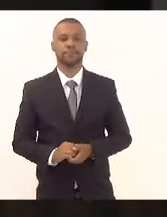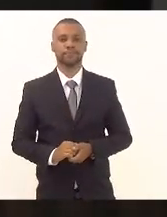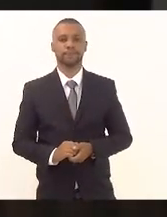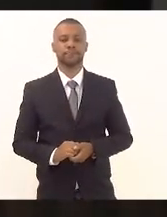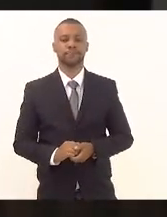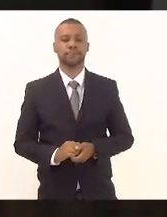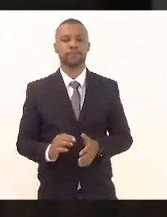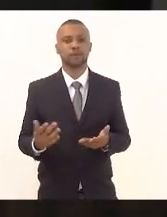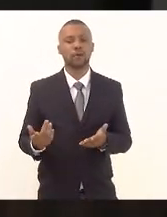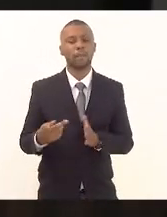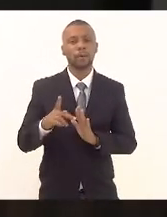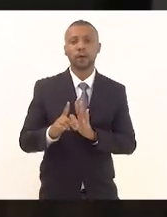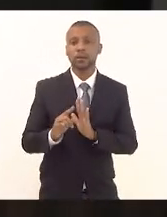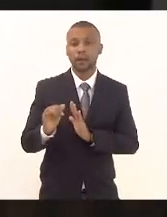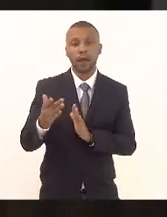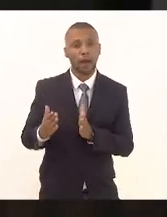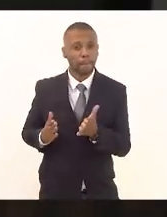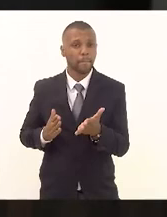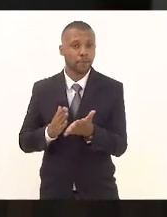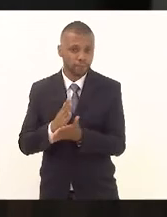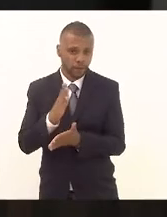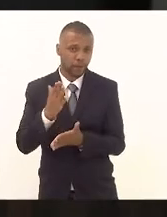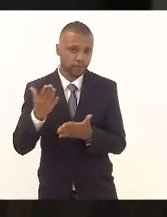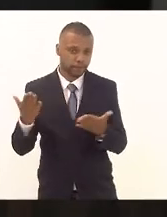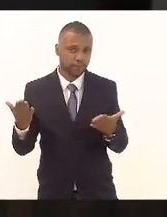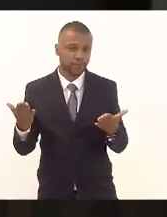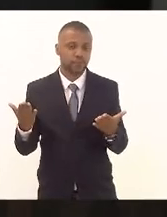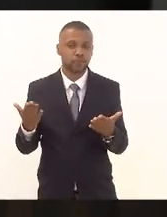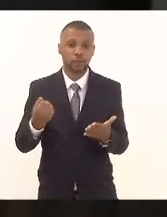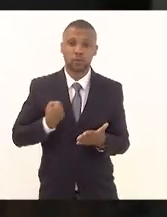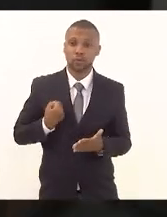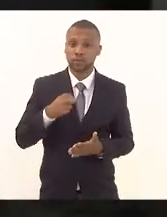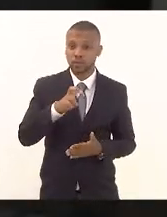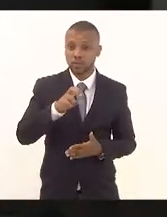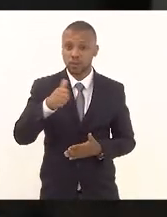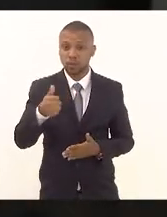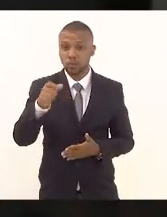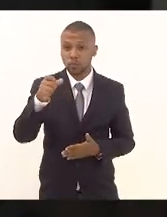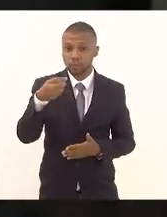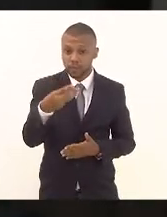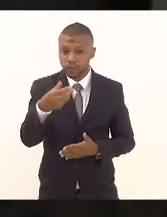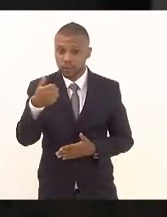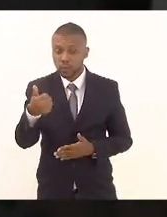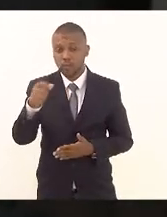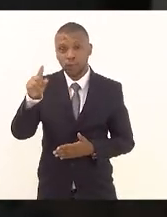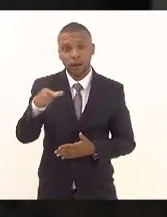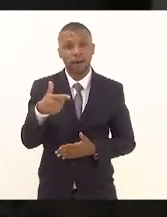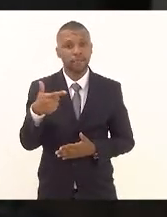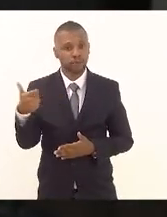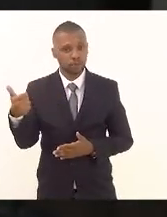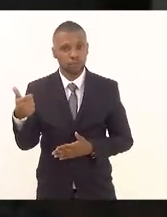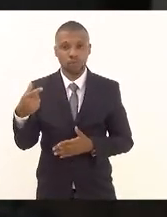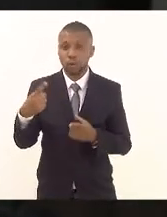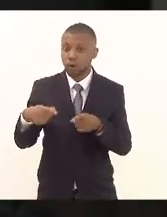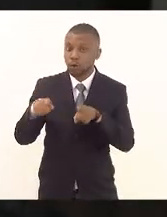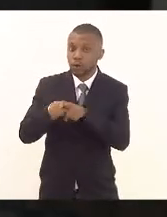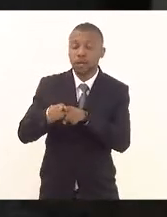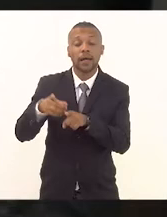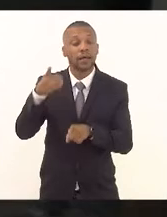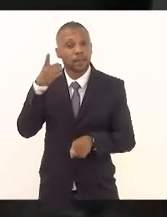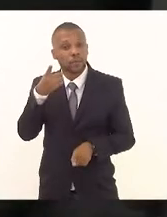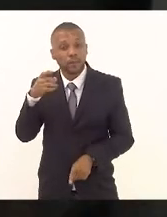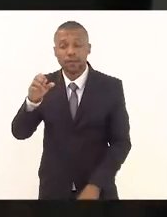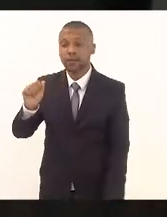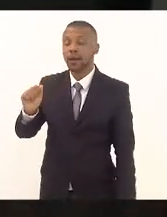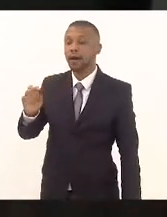a lei, o projeto de lei aprovado, de número 5131 de 21, com a coautoria do deputado